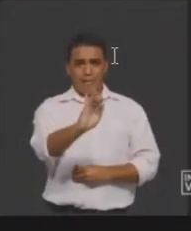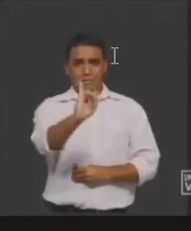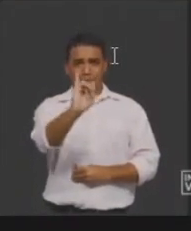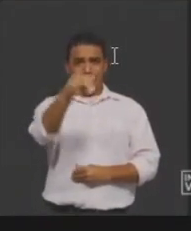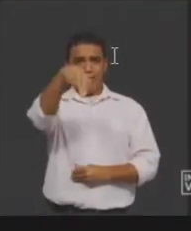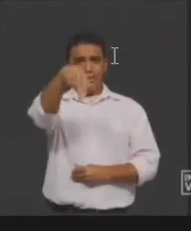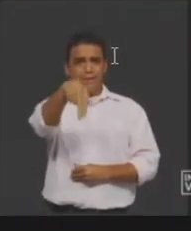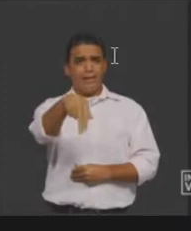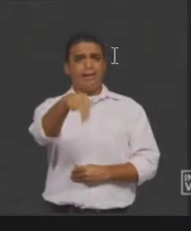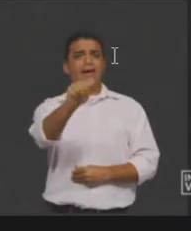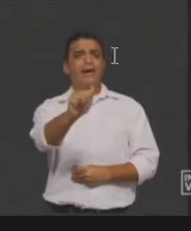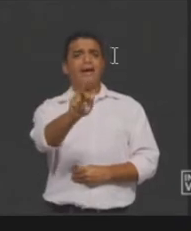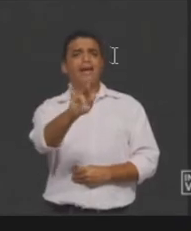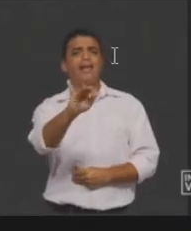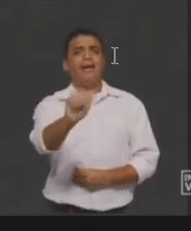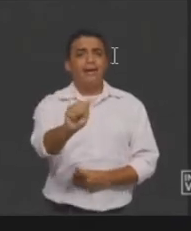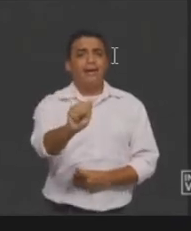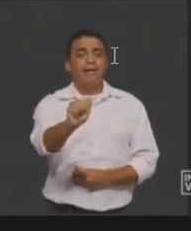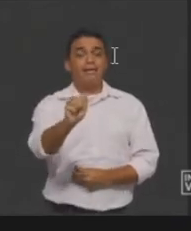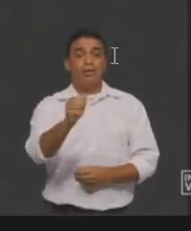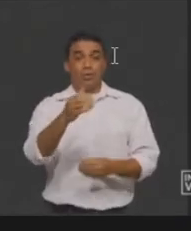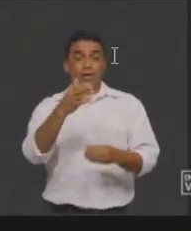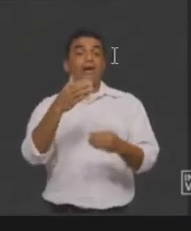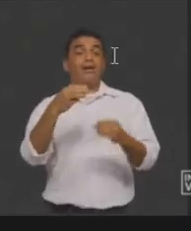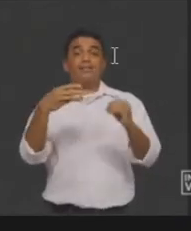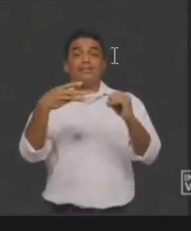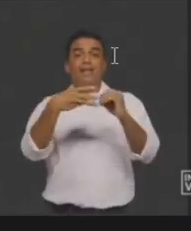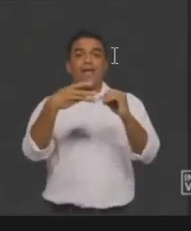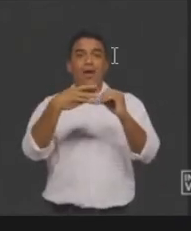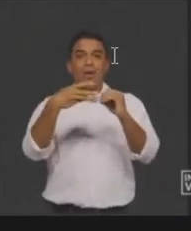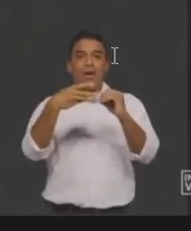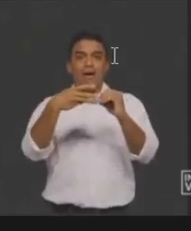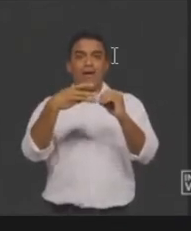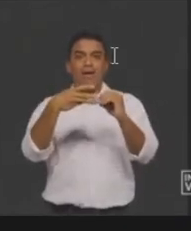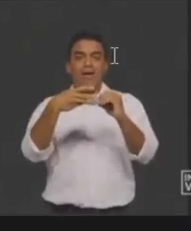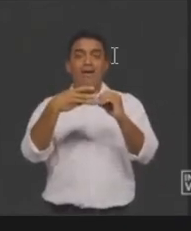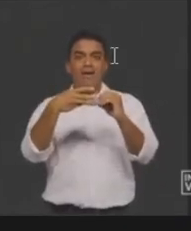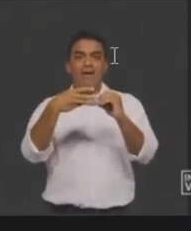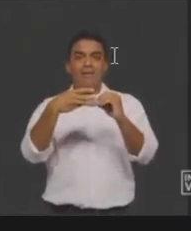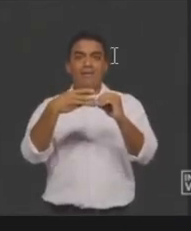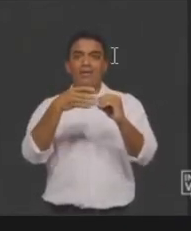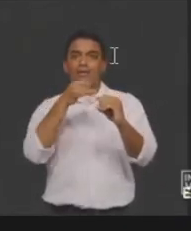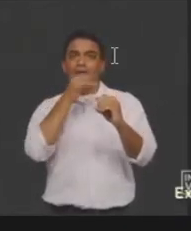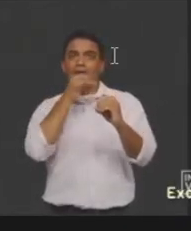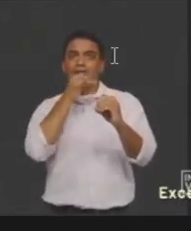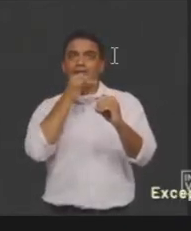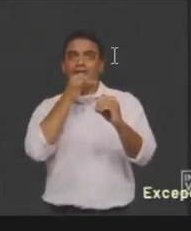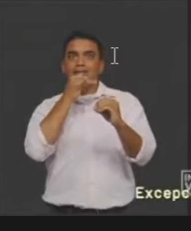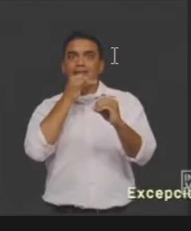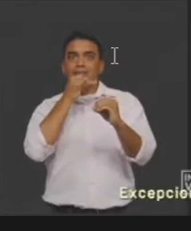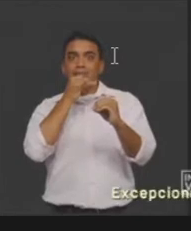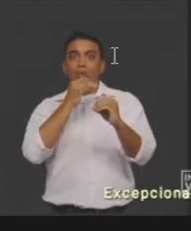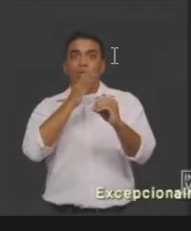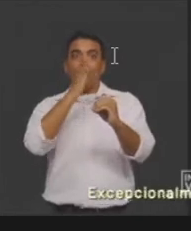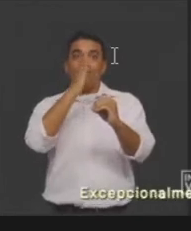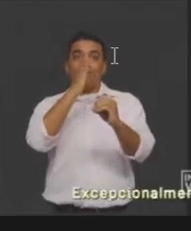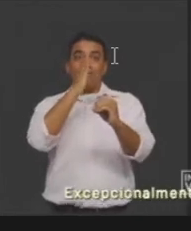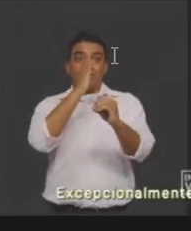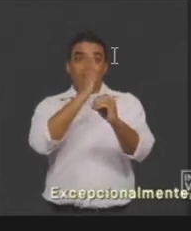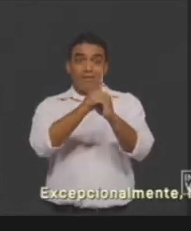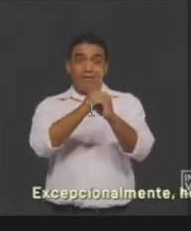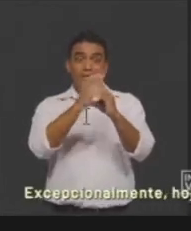dividida em duas. Isso vai ocorrer por um processo de mitose, né? Lembrando que a mitose, uma célula-mãe vai gerar duas células